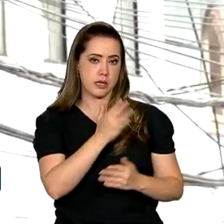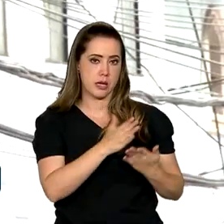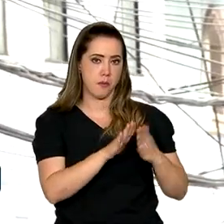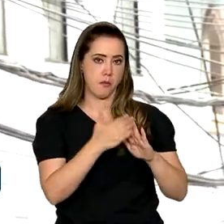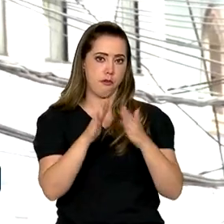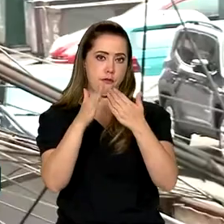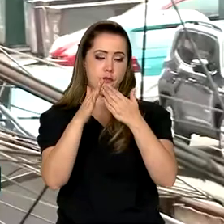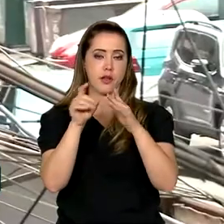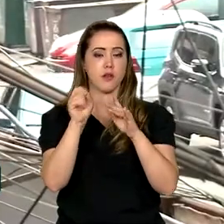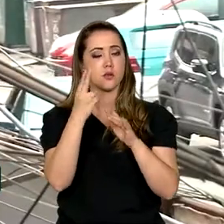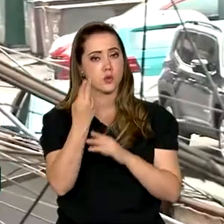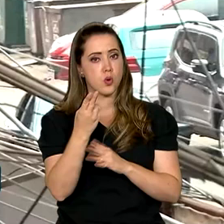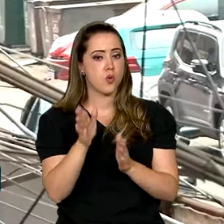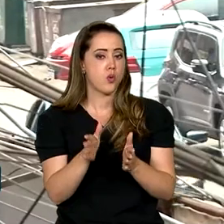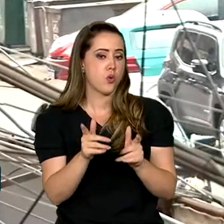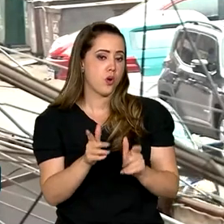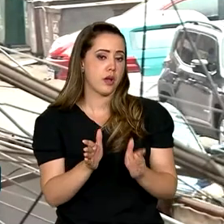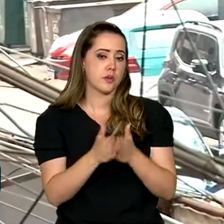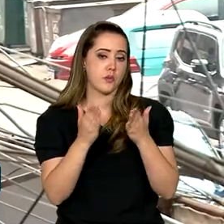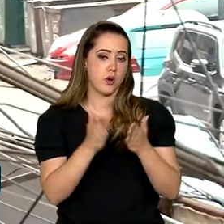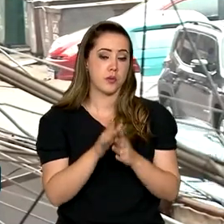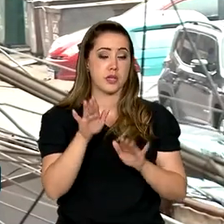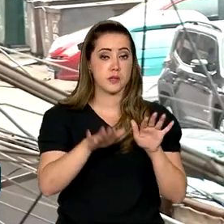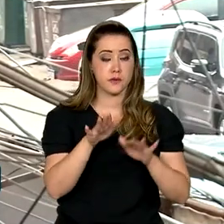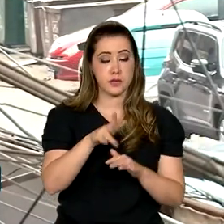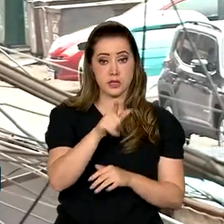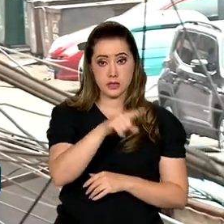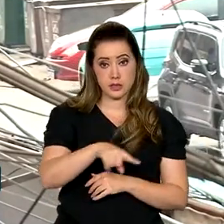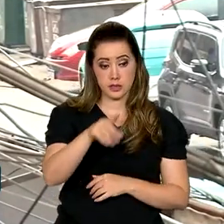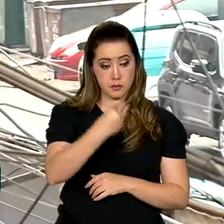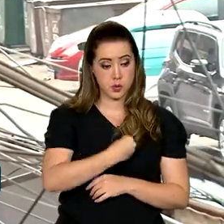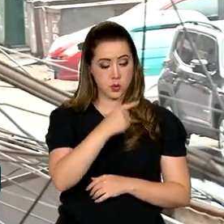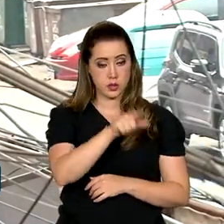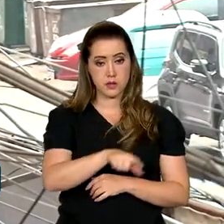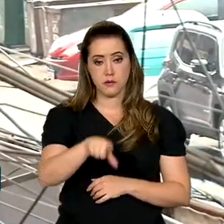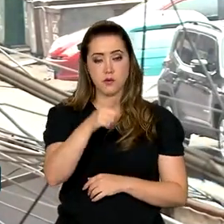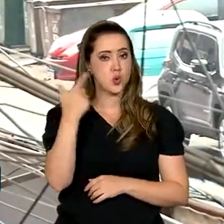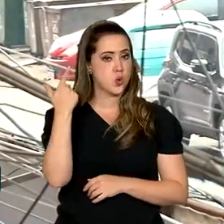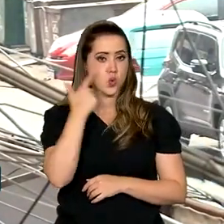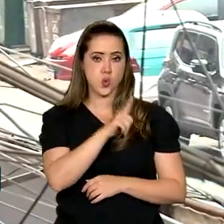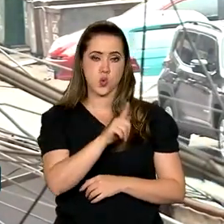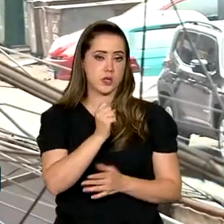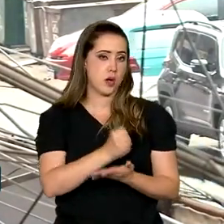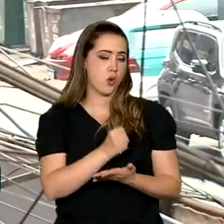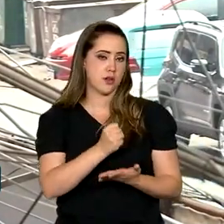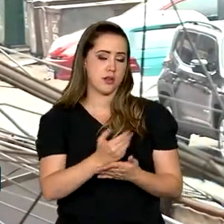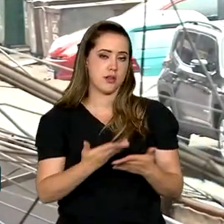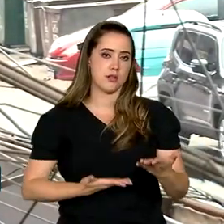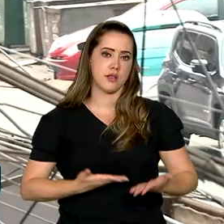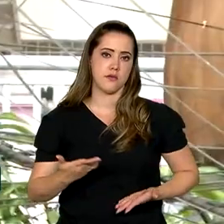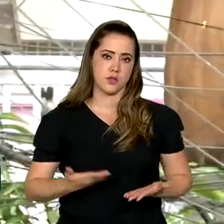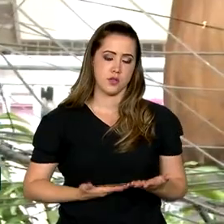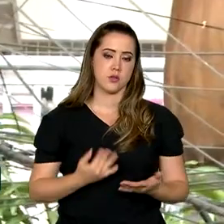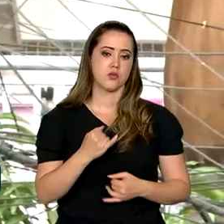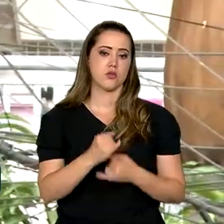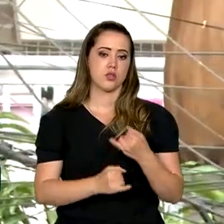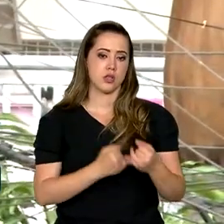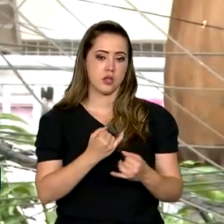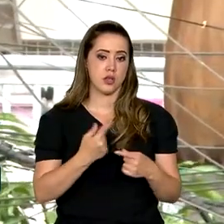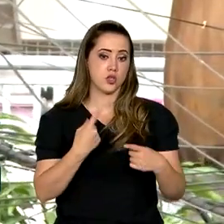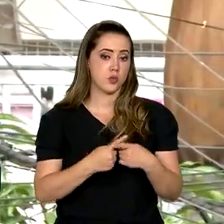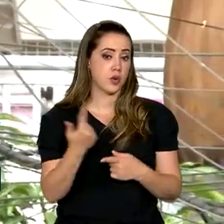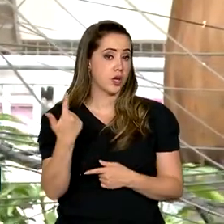e periferias. Muitos moradores desses lugares não conseguem contratar serviços online por falta